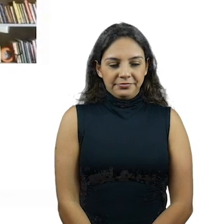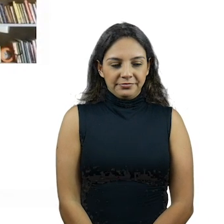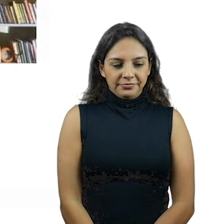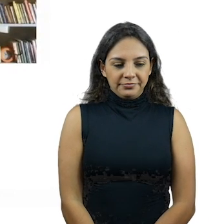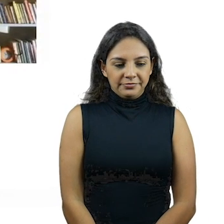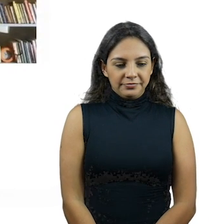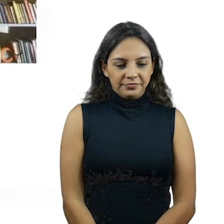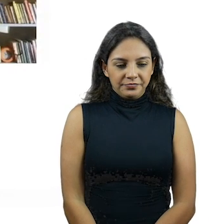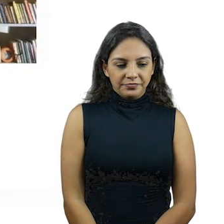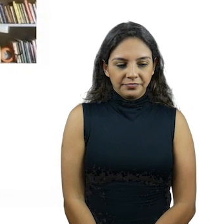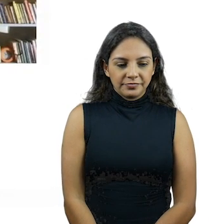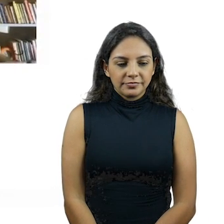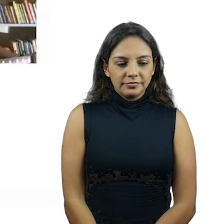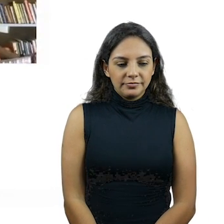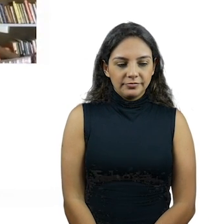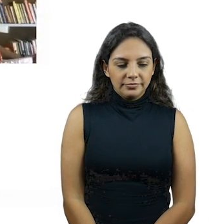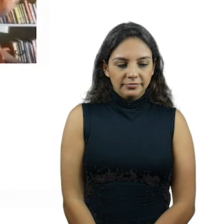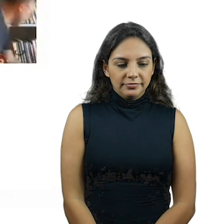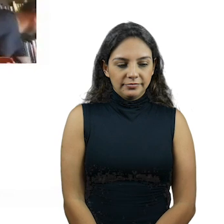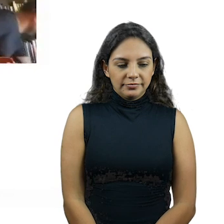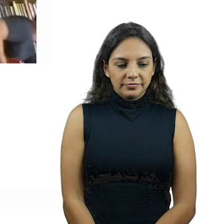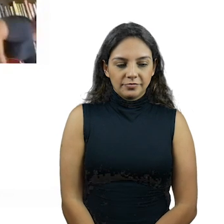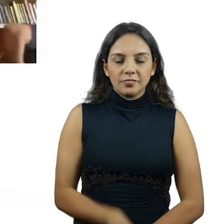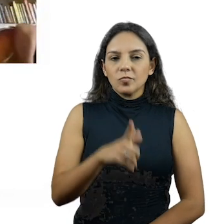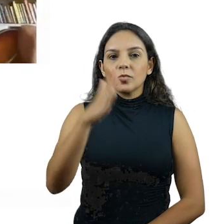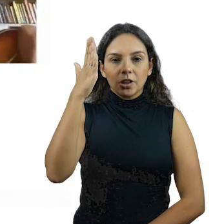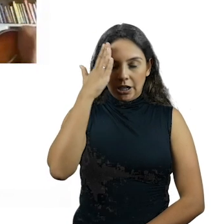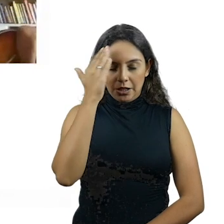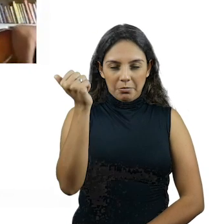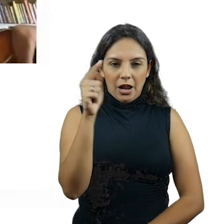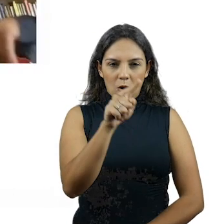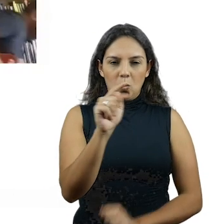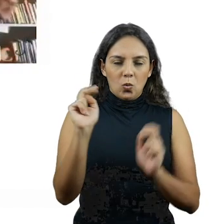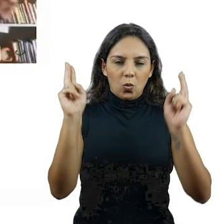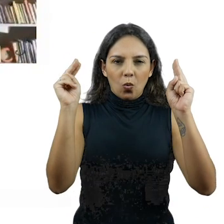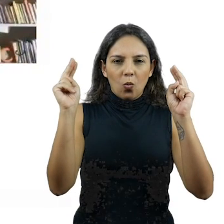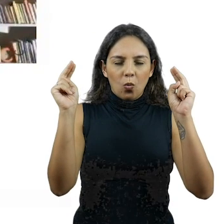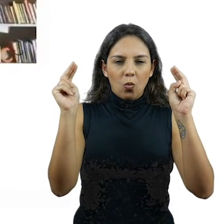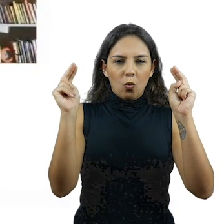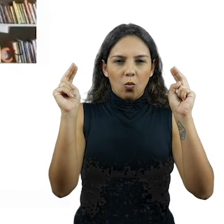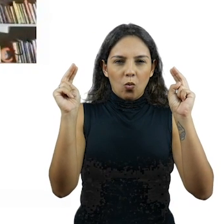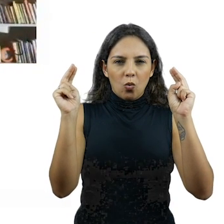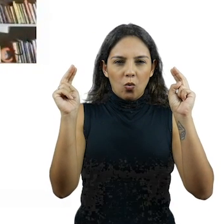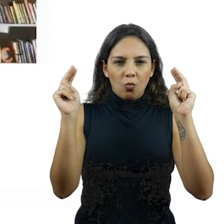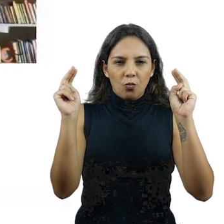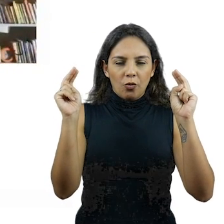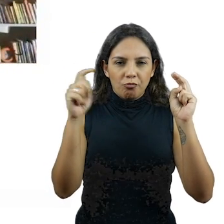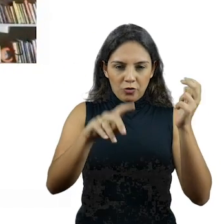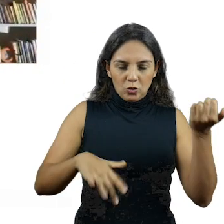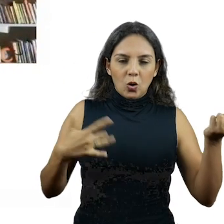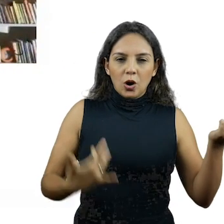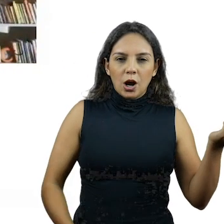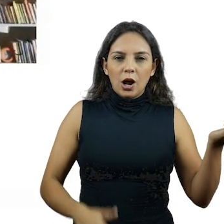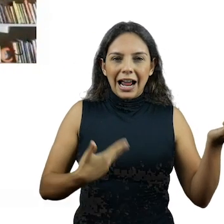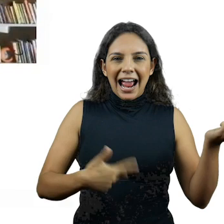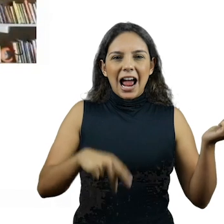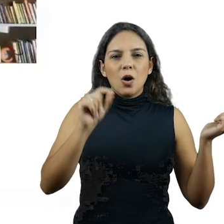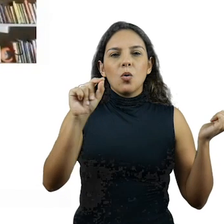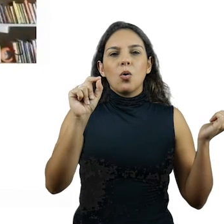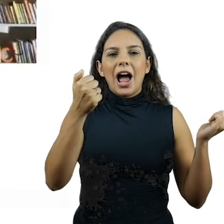E olha lá. Você sabe lembrar o assunto do trecho que você vai tocar?